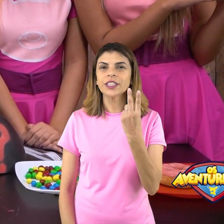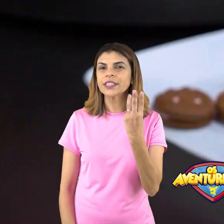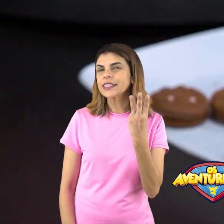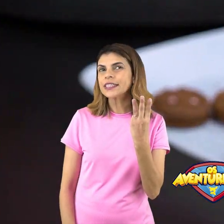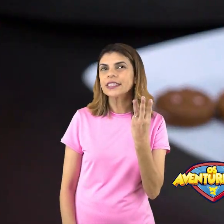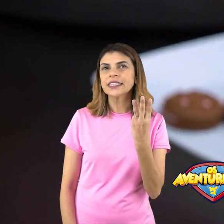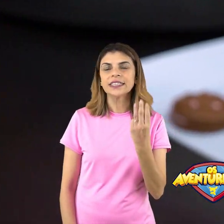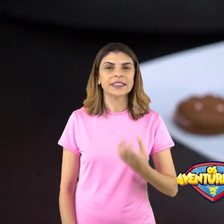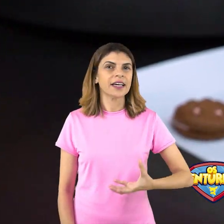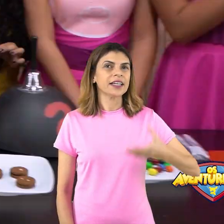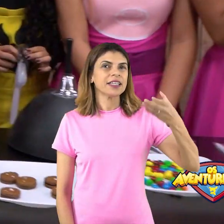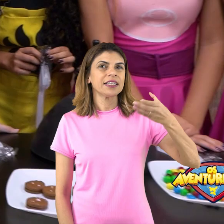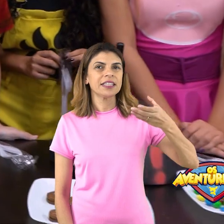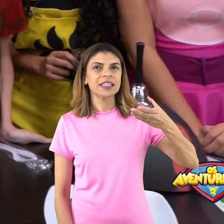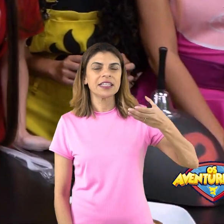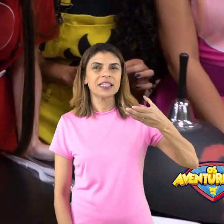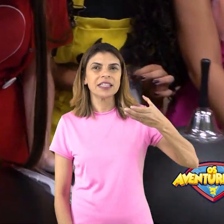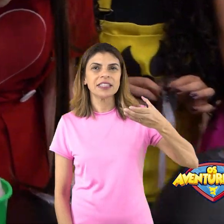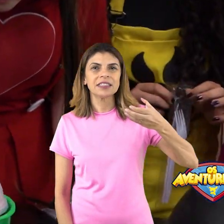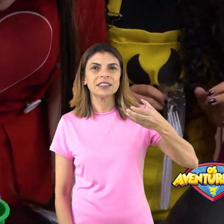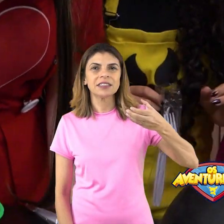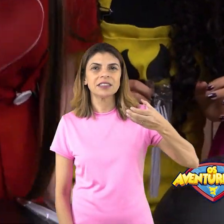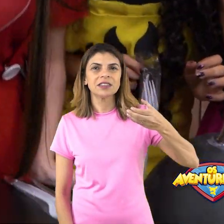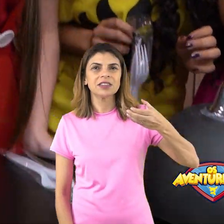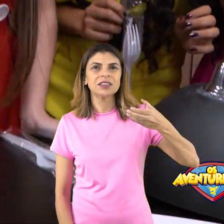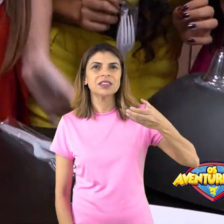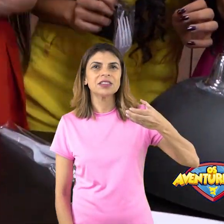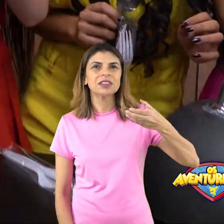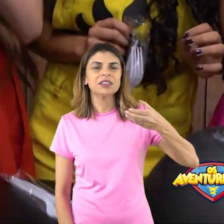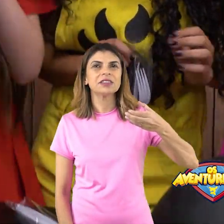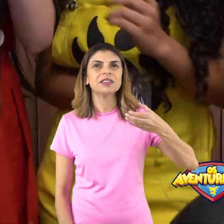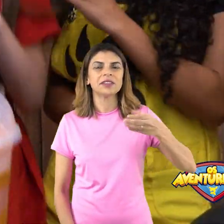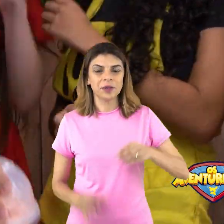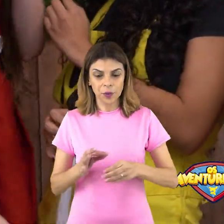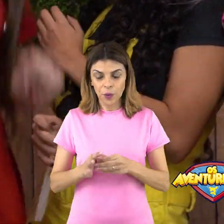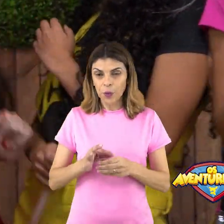e... Tcharam! Milkshake shake